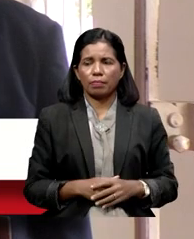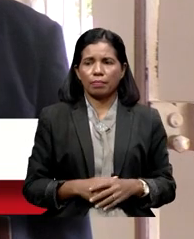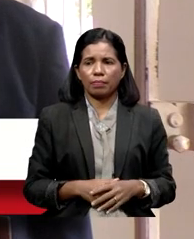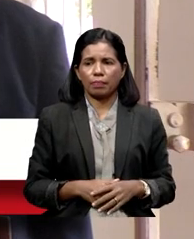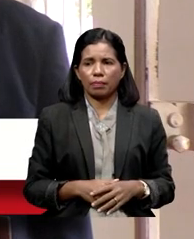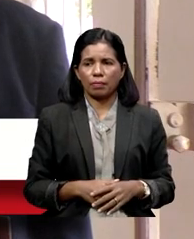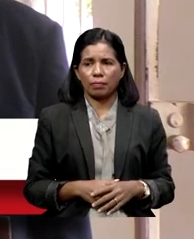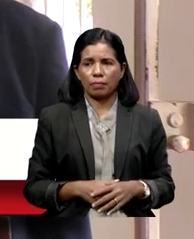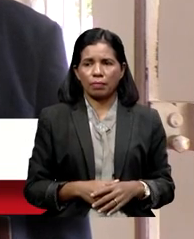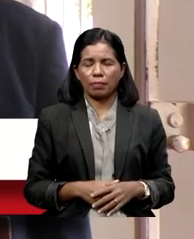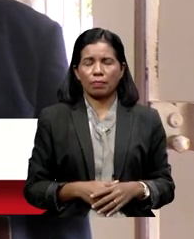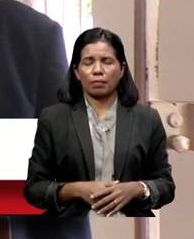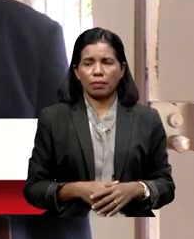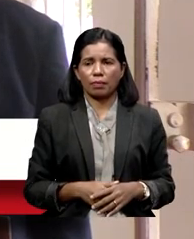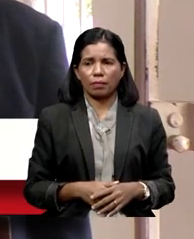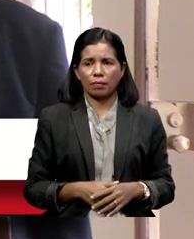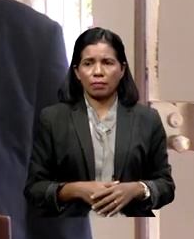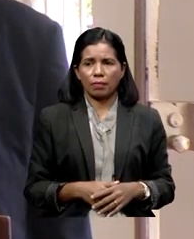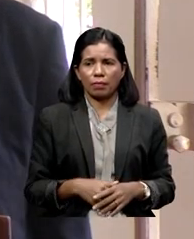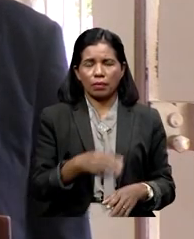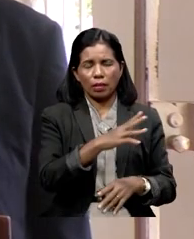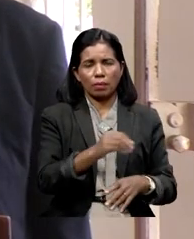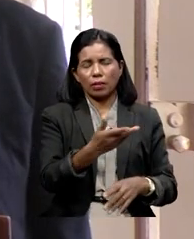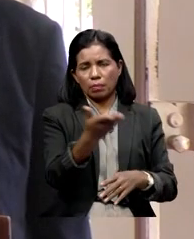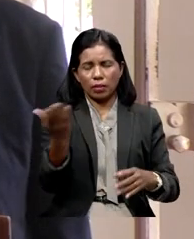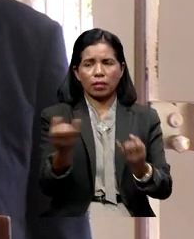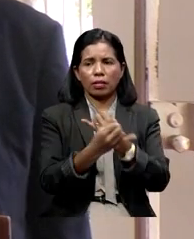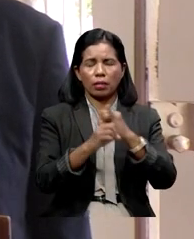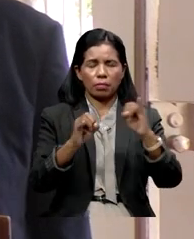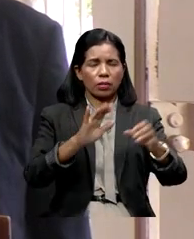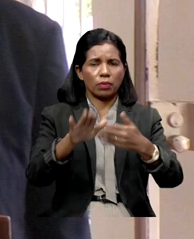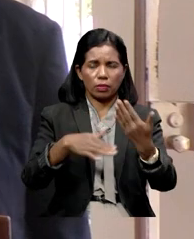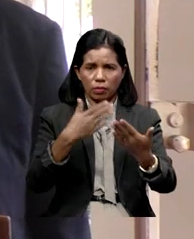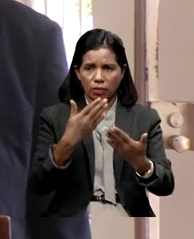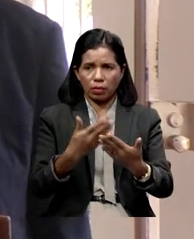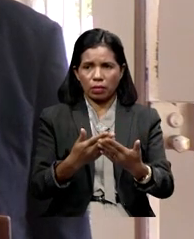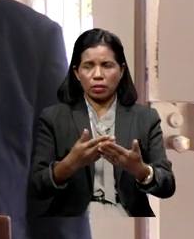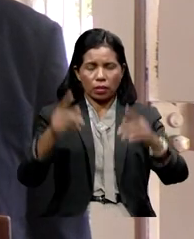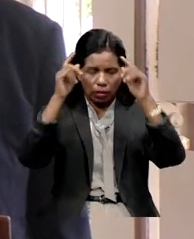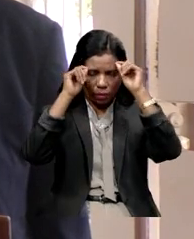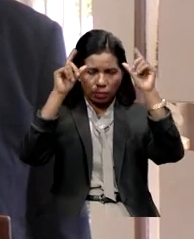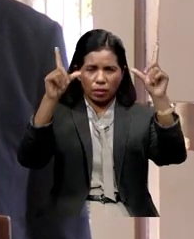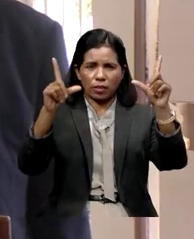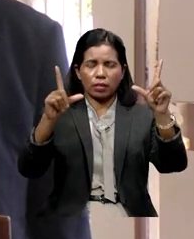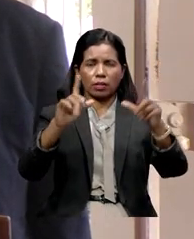que condujo a la independência total de Timor-Leste.